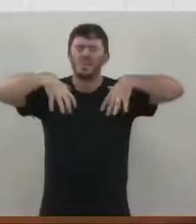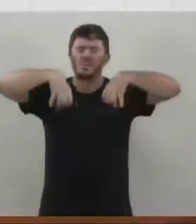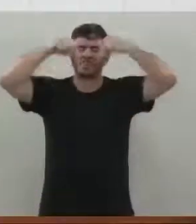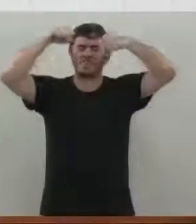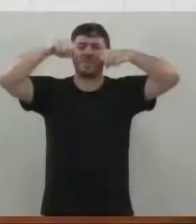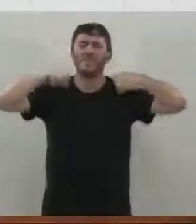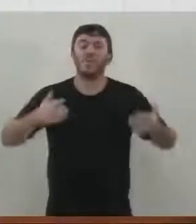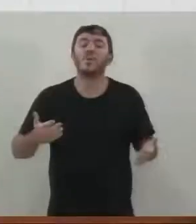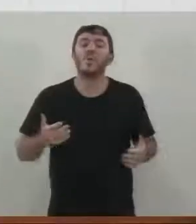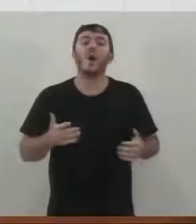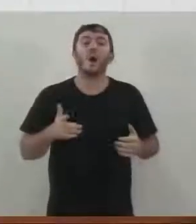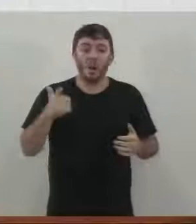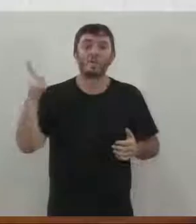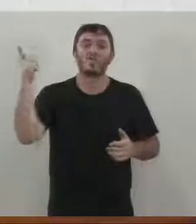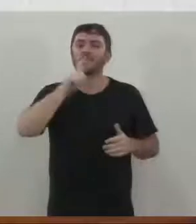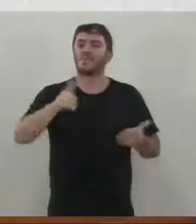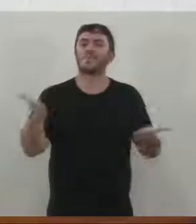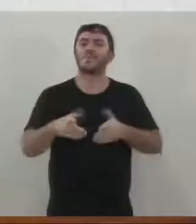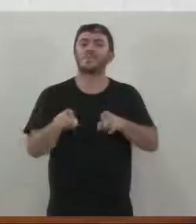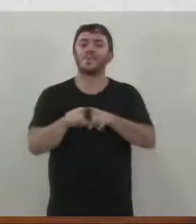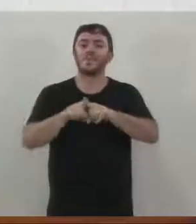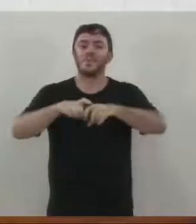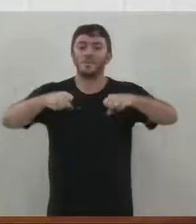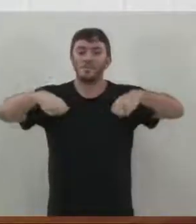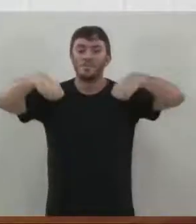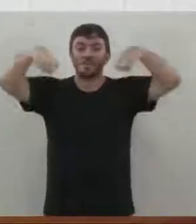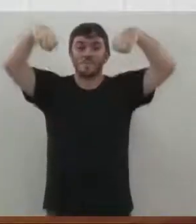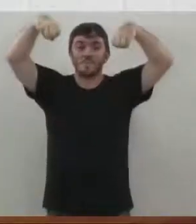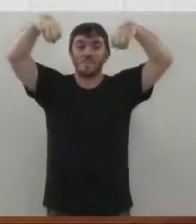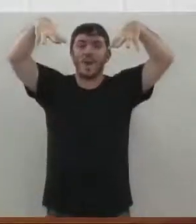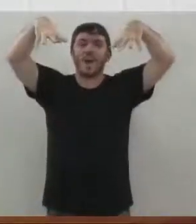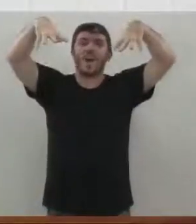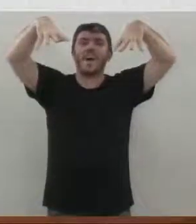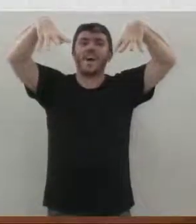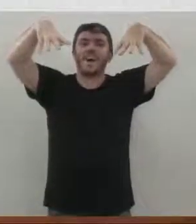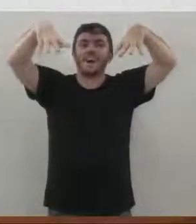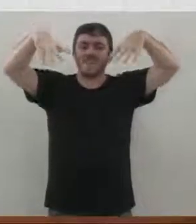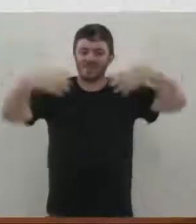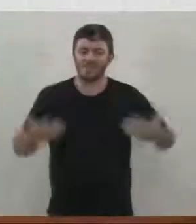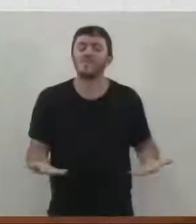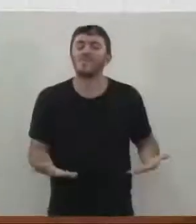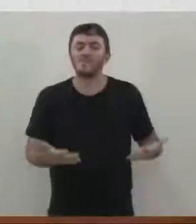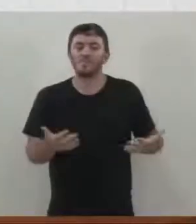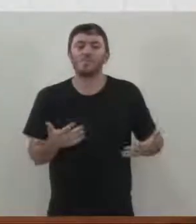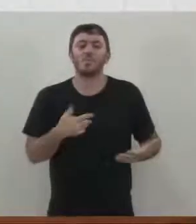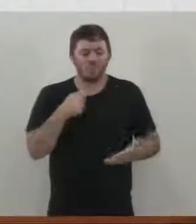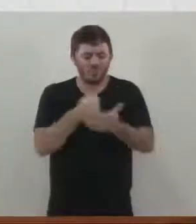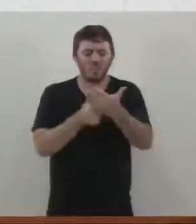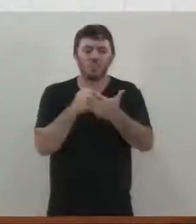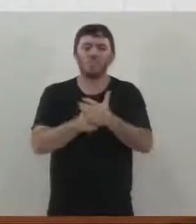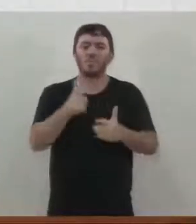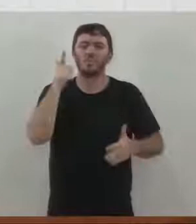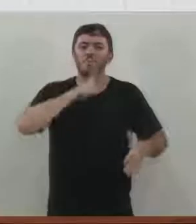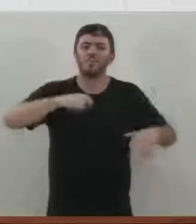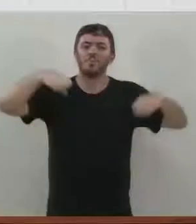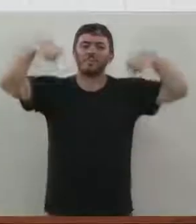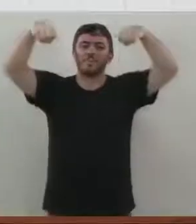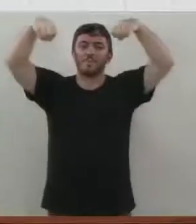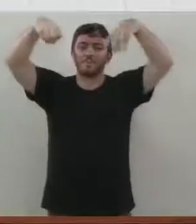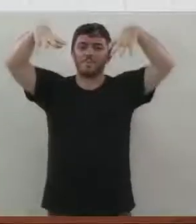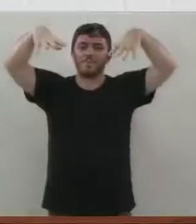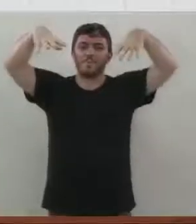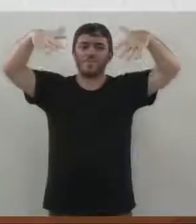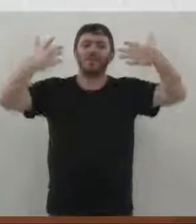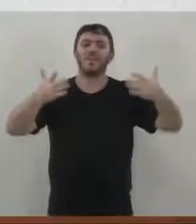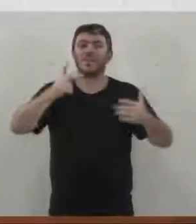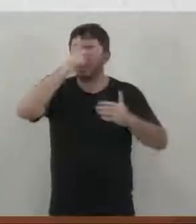batalhamos, fizemos a indicação, corremos atrás junto com a secretaria responsável e conseguimos realizar ali o sonho dos